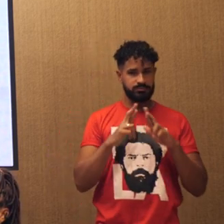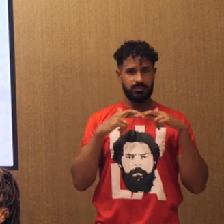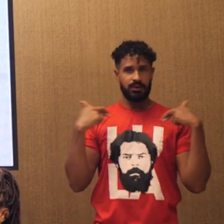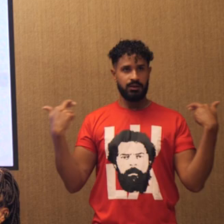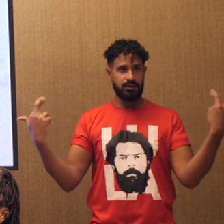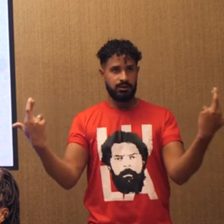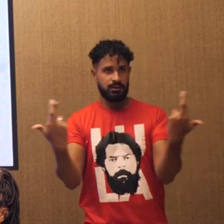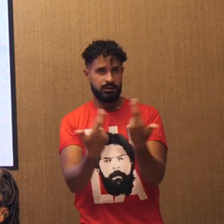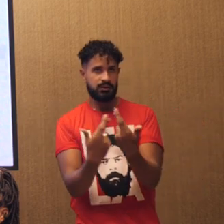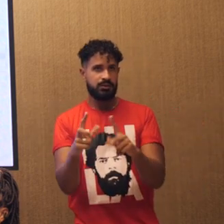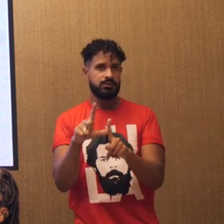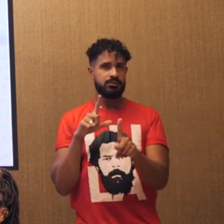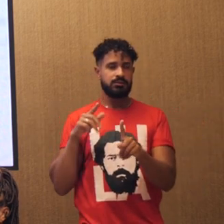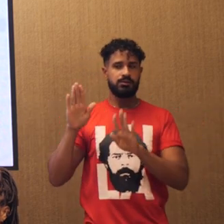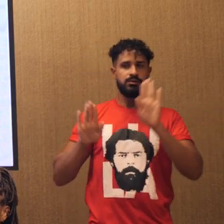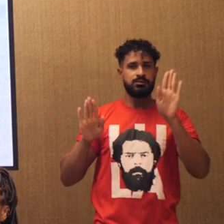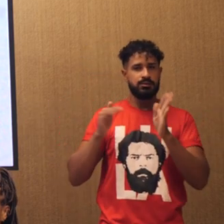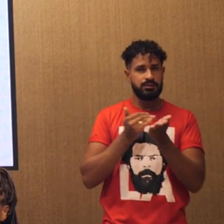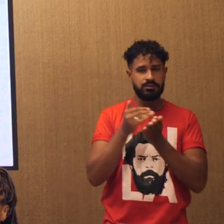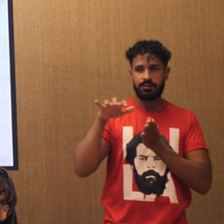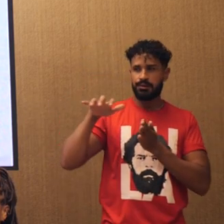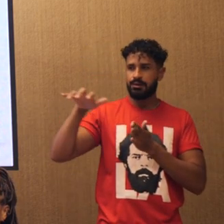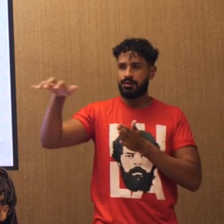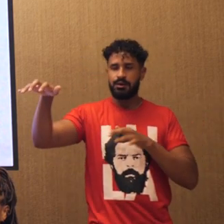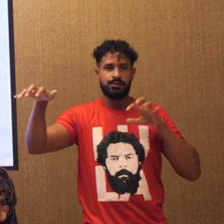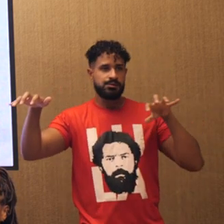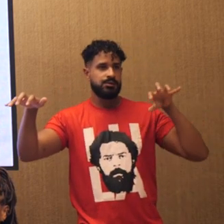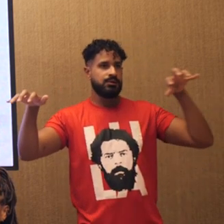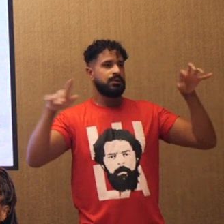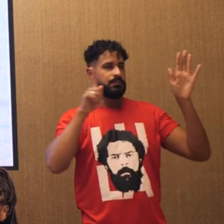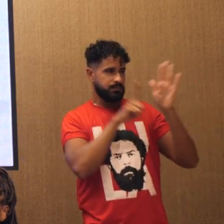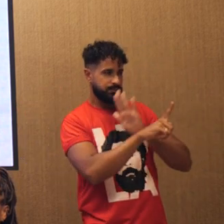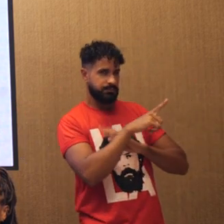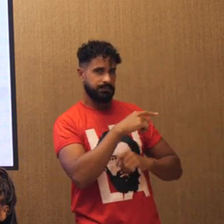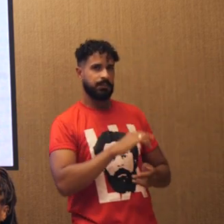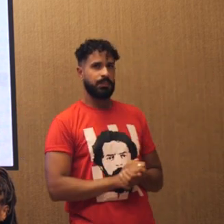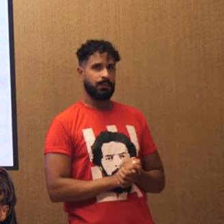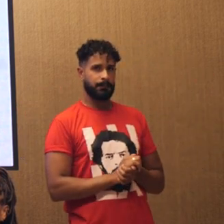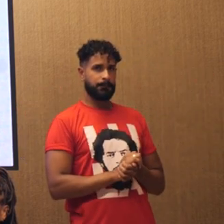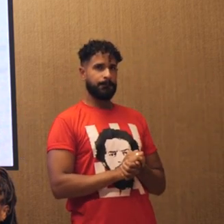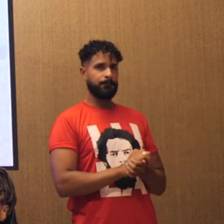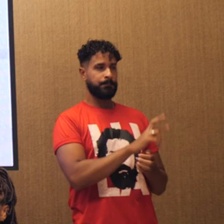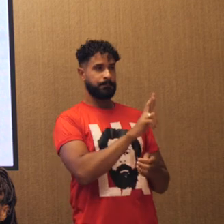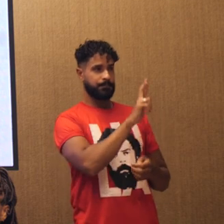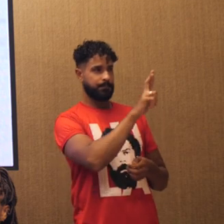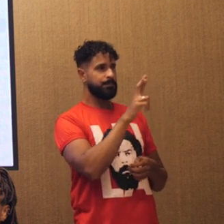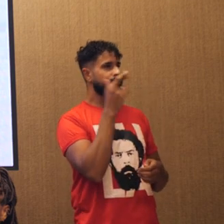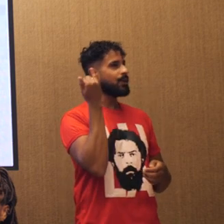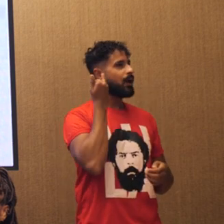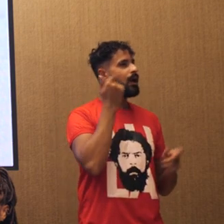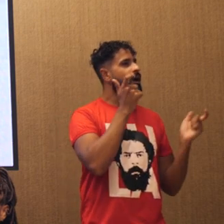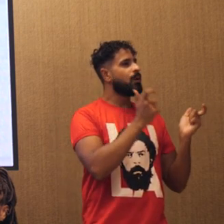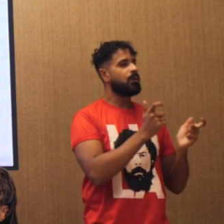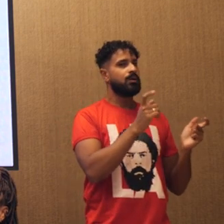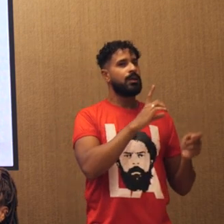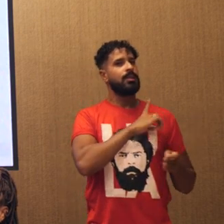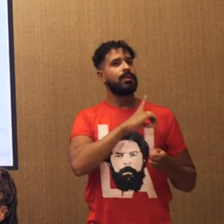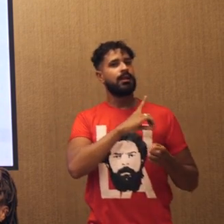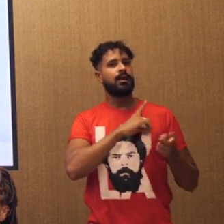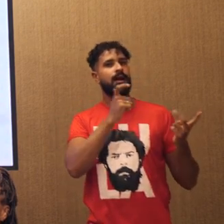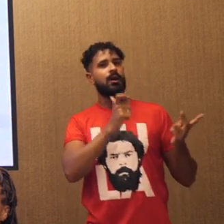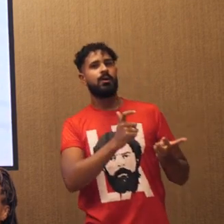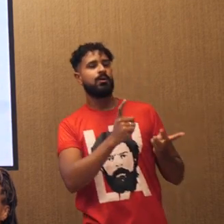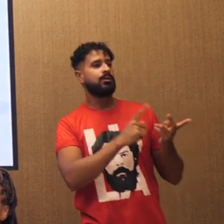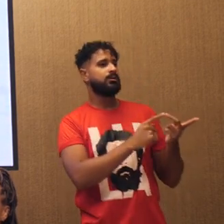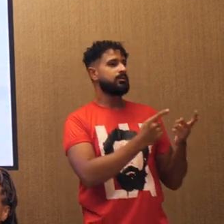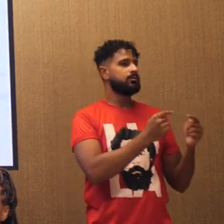os pré-candidatos da Dorcelina e ele começou separando aqui, perguntando para nós. O dono da rádio, de que lado que ele está? O delegado, de que lado que ele